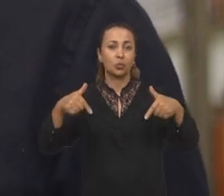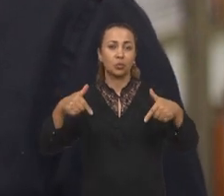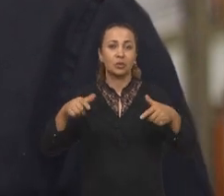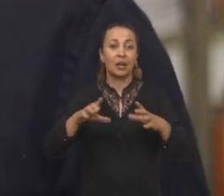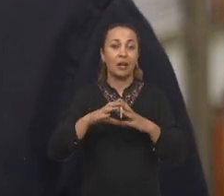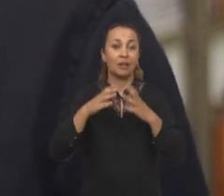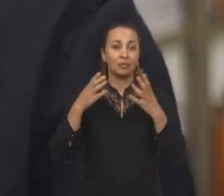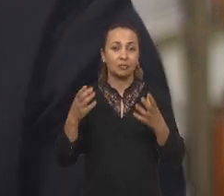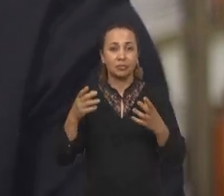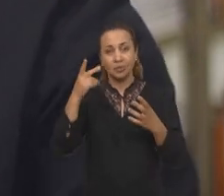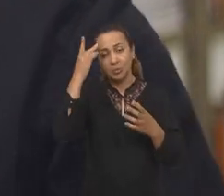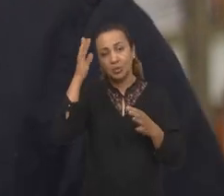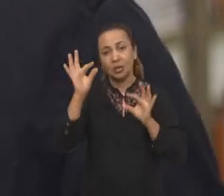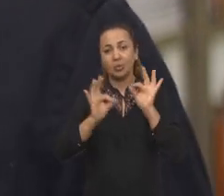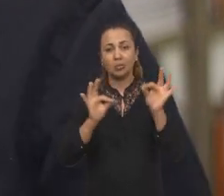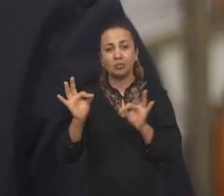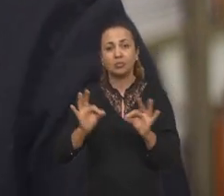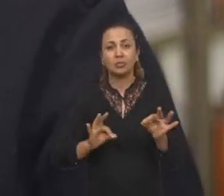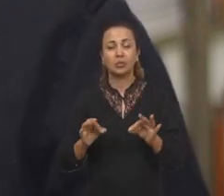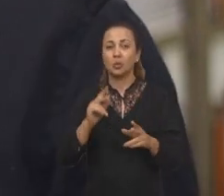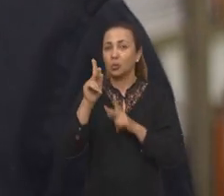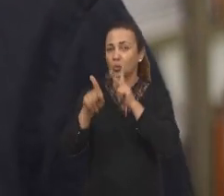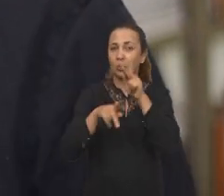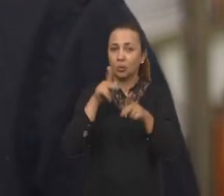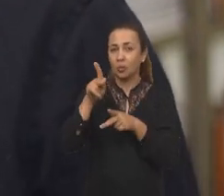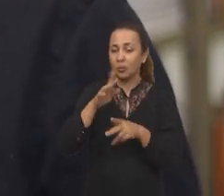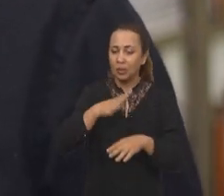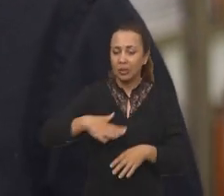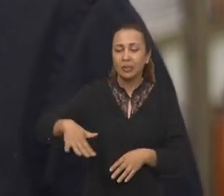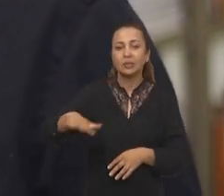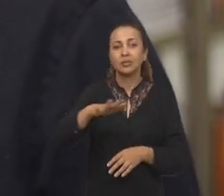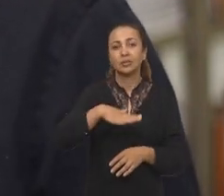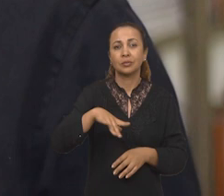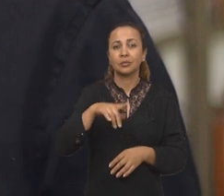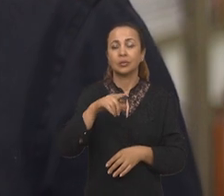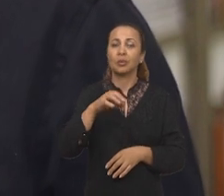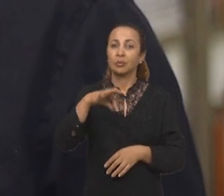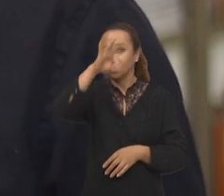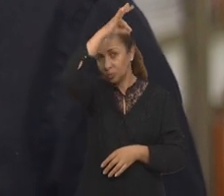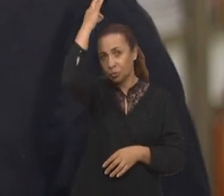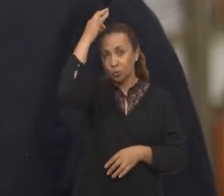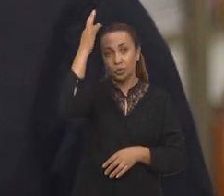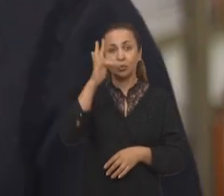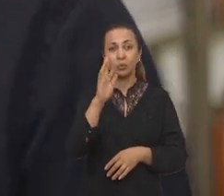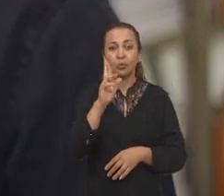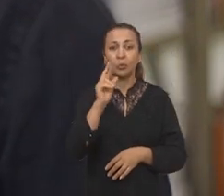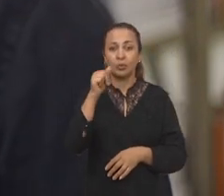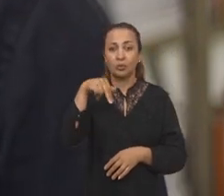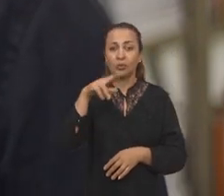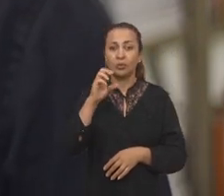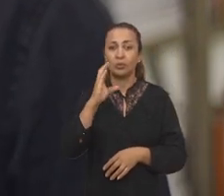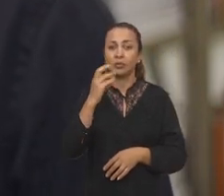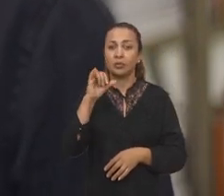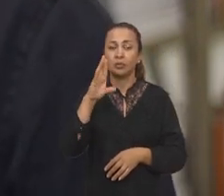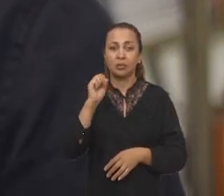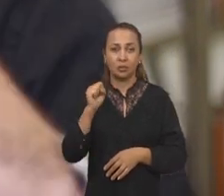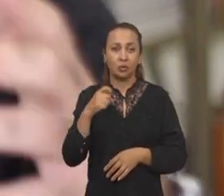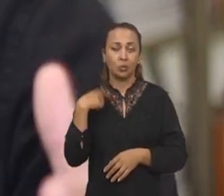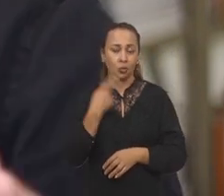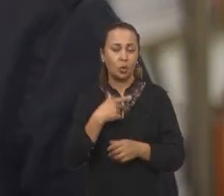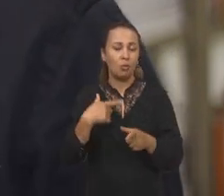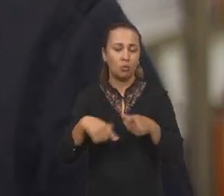né para a organização desses povos na região do submédio São Francisco então nós fomos procurar e